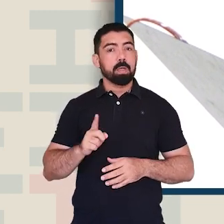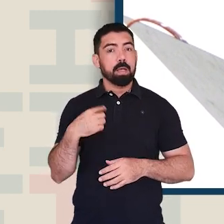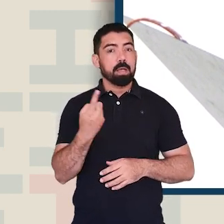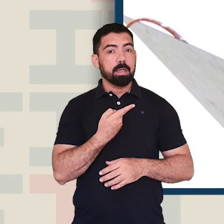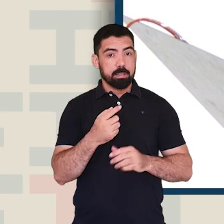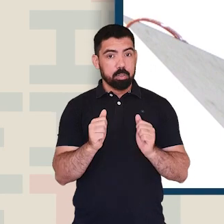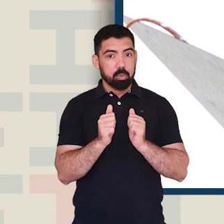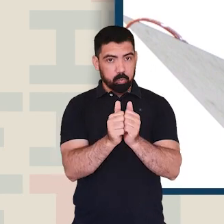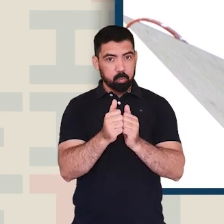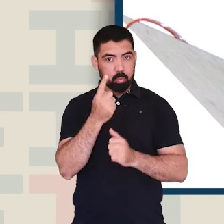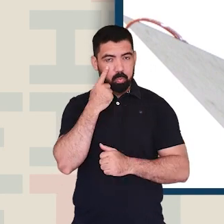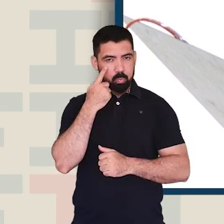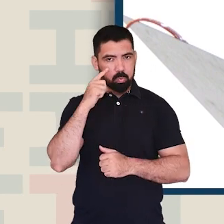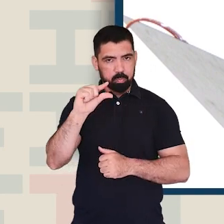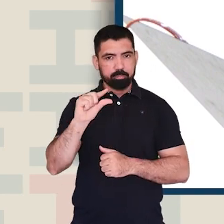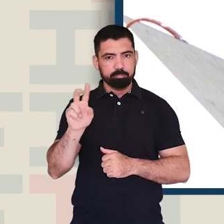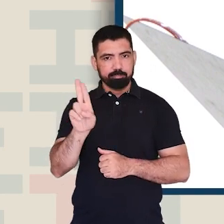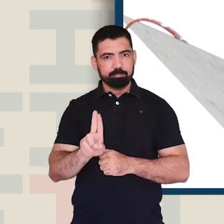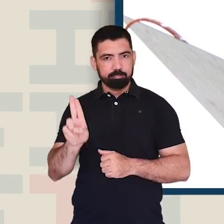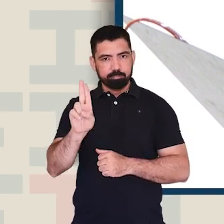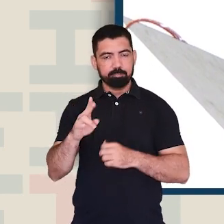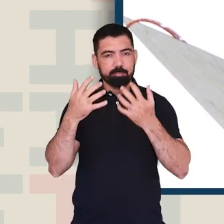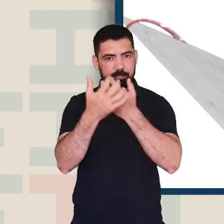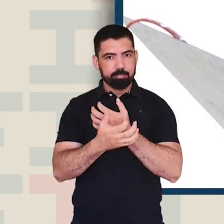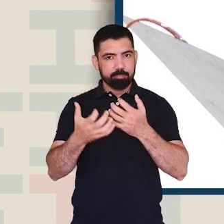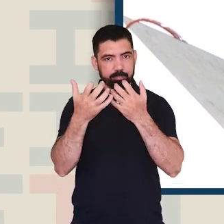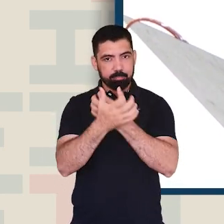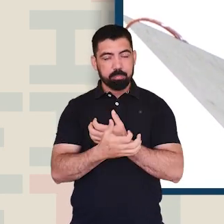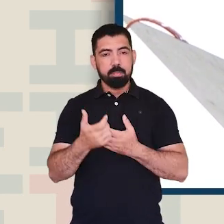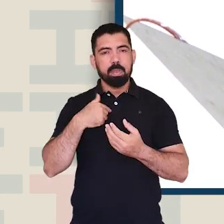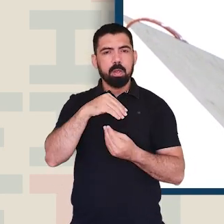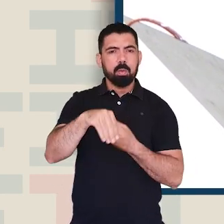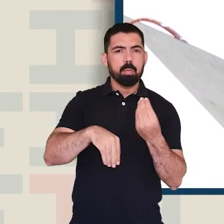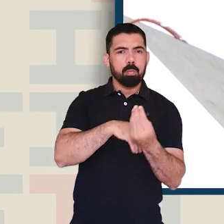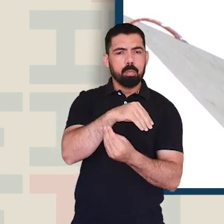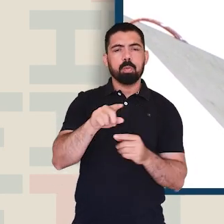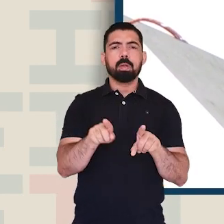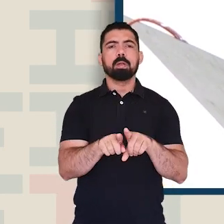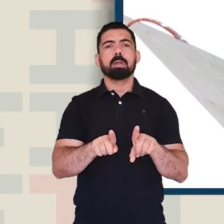playbackzinho só para a gente tocar um pouquinho em cima dela. E eu vou misturar um pouquinho também com a